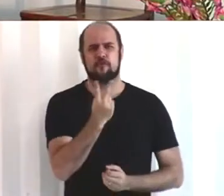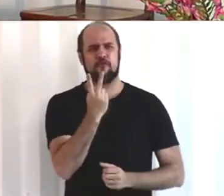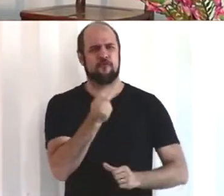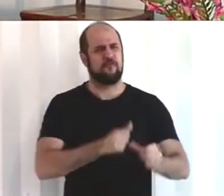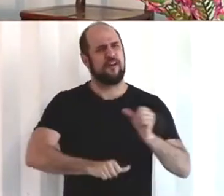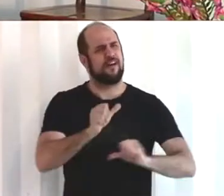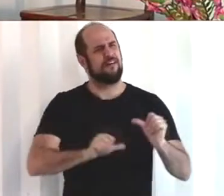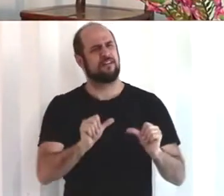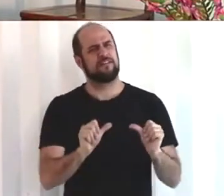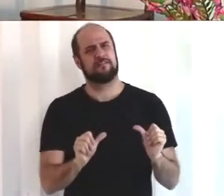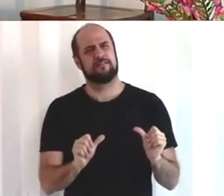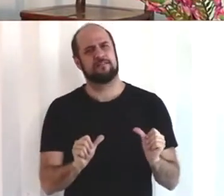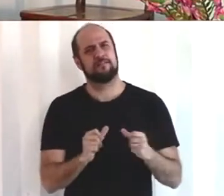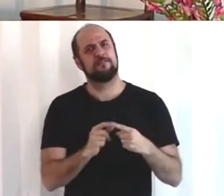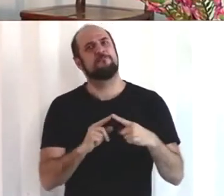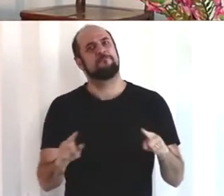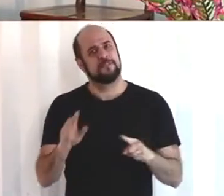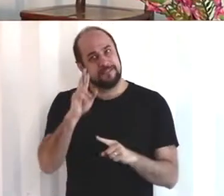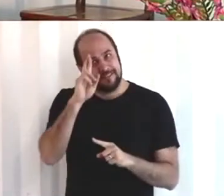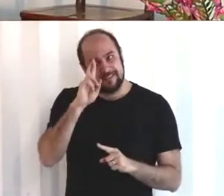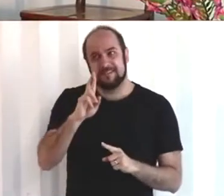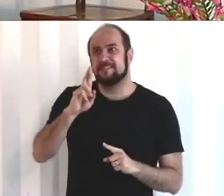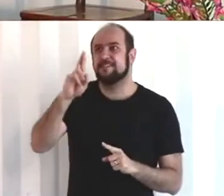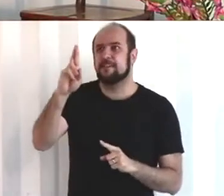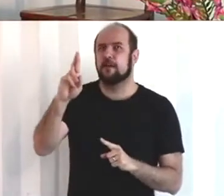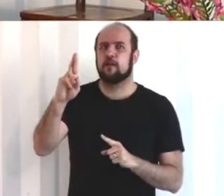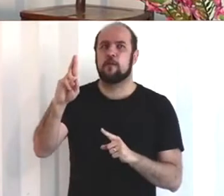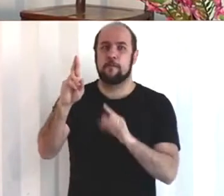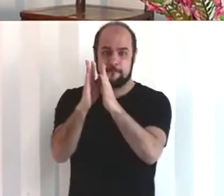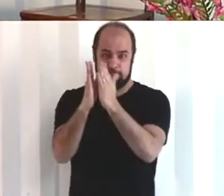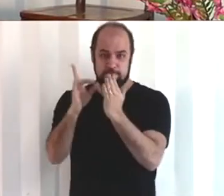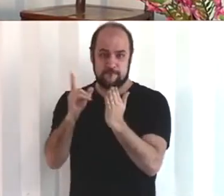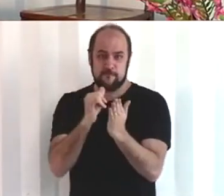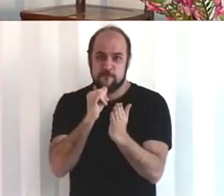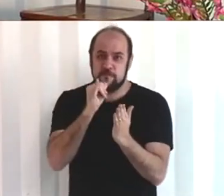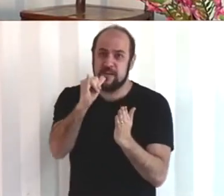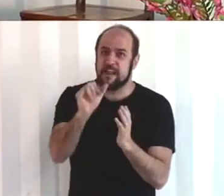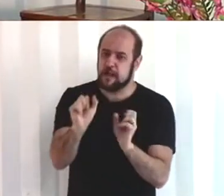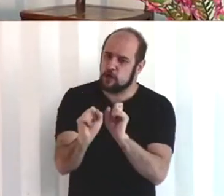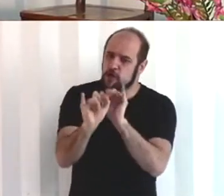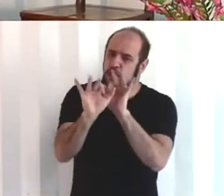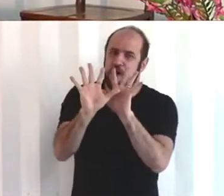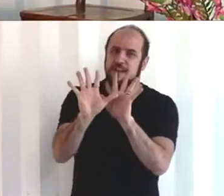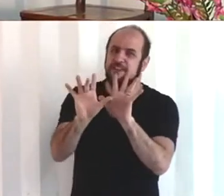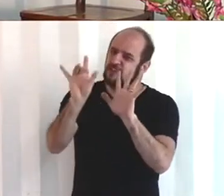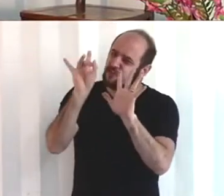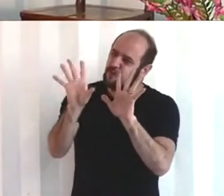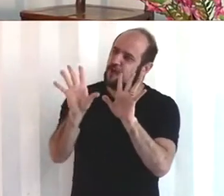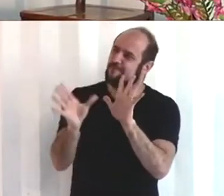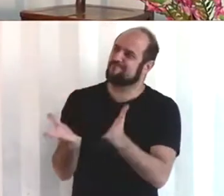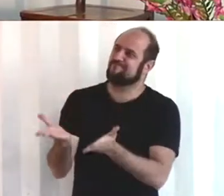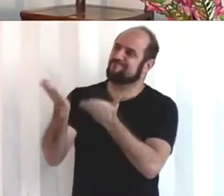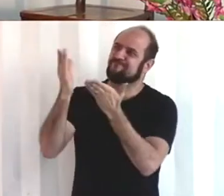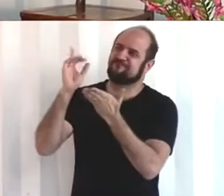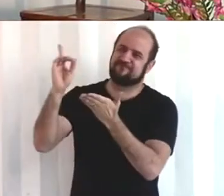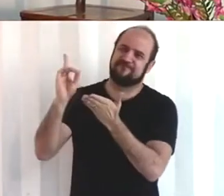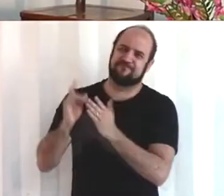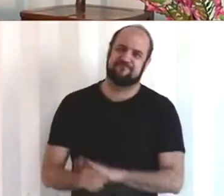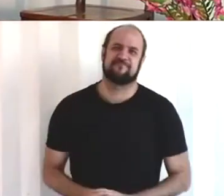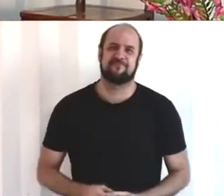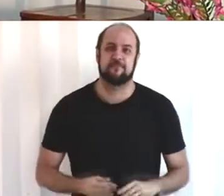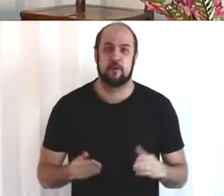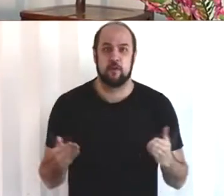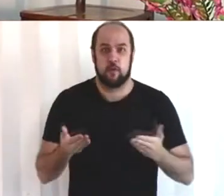nossos dias, mas o Senhor nos diz, através da sua palavra, somente a Ele devemos dar glória. Eu não exporei nesta manhã